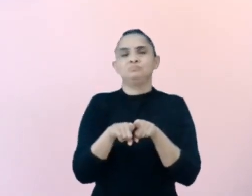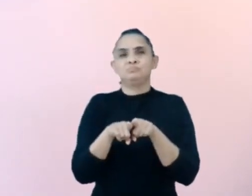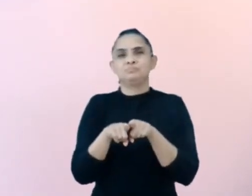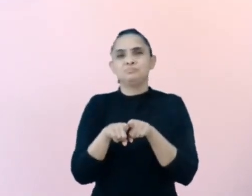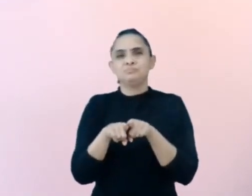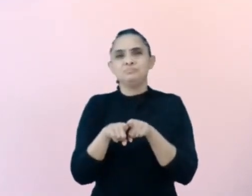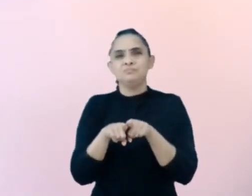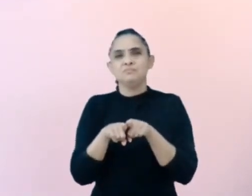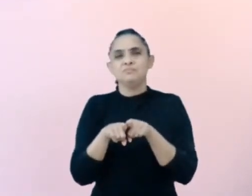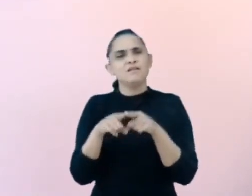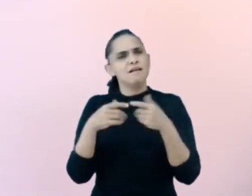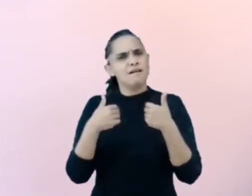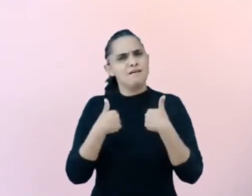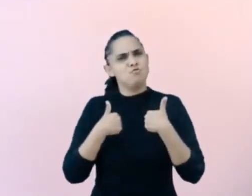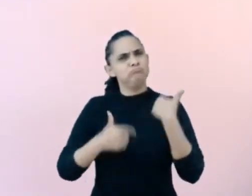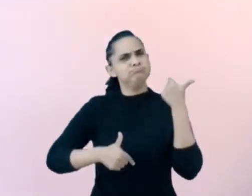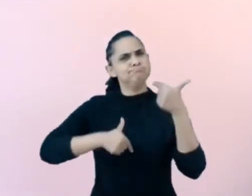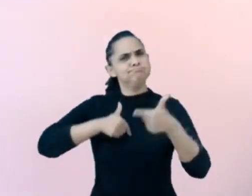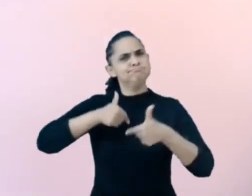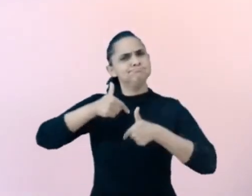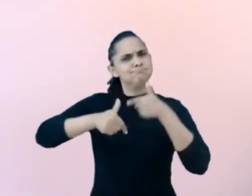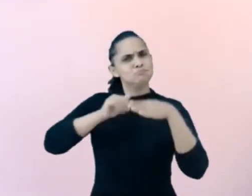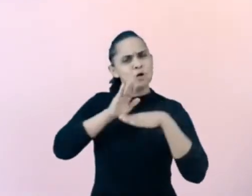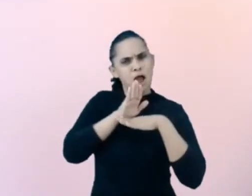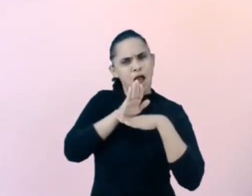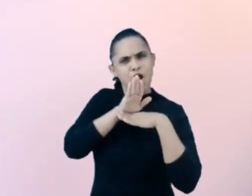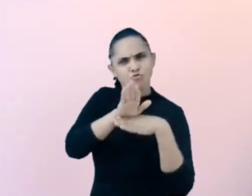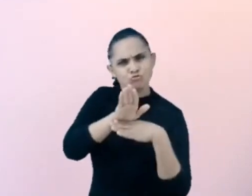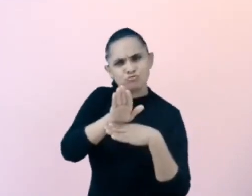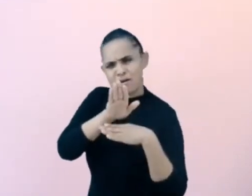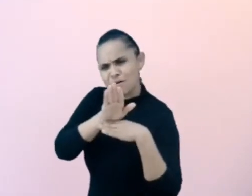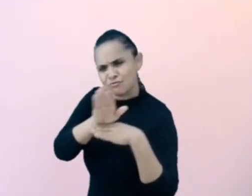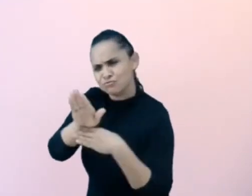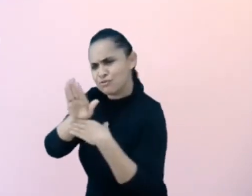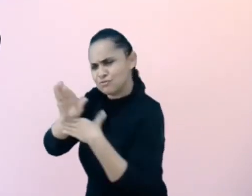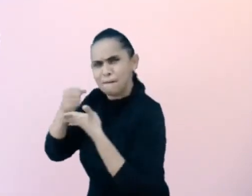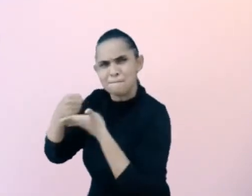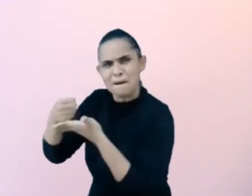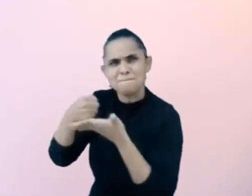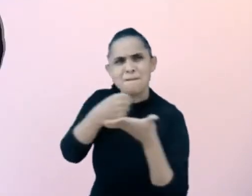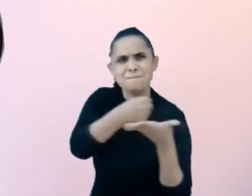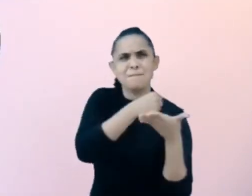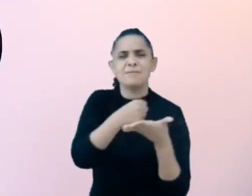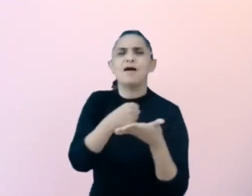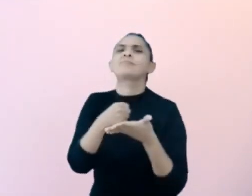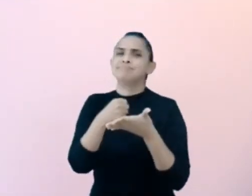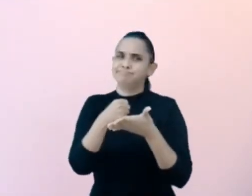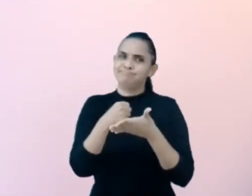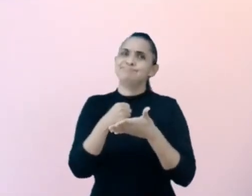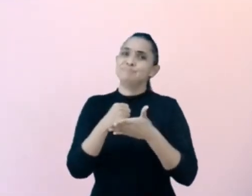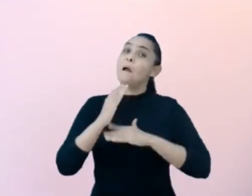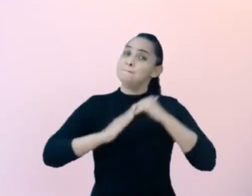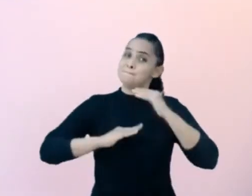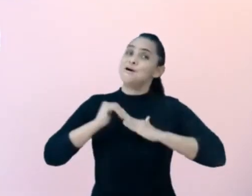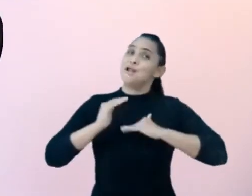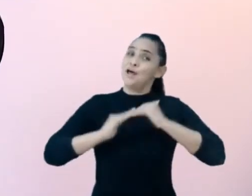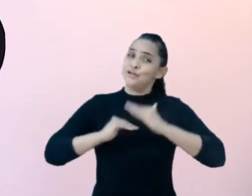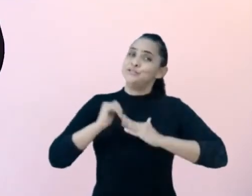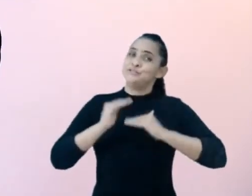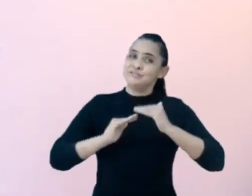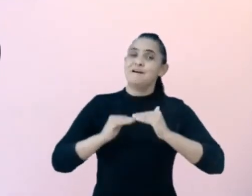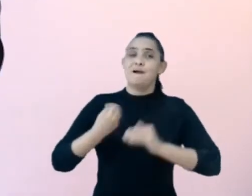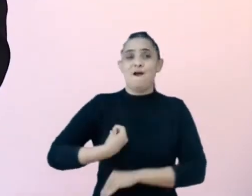do serviço nós praticamos aquilo que às vezes pensamos em pregar, aquilo